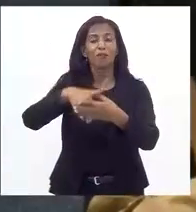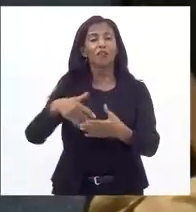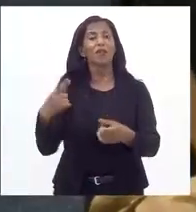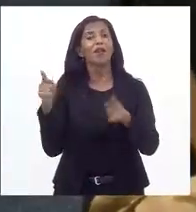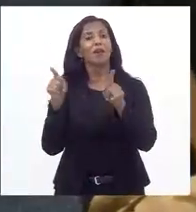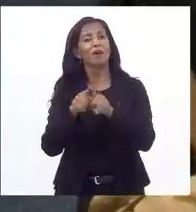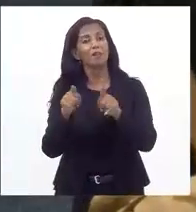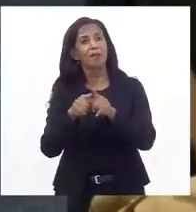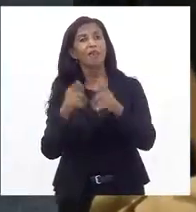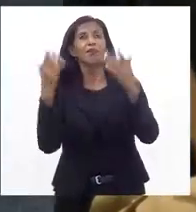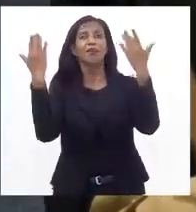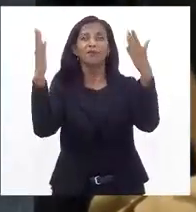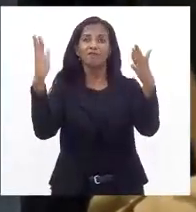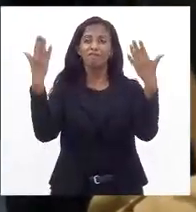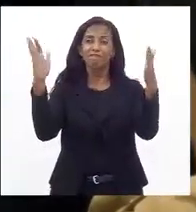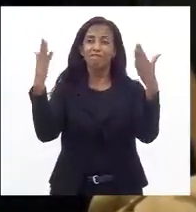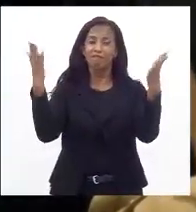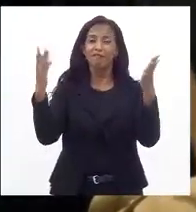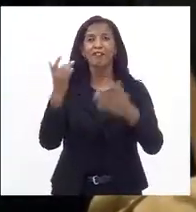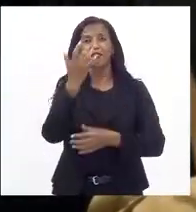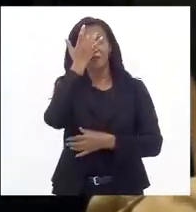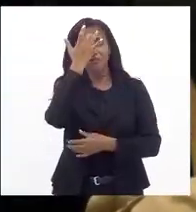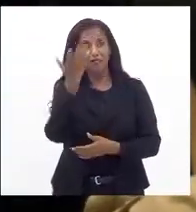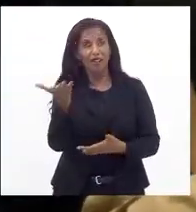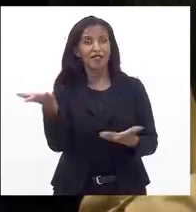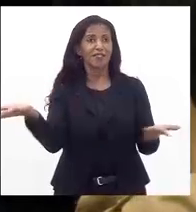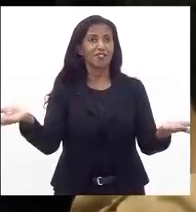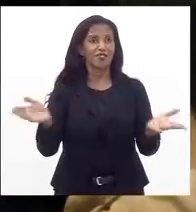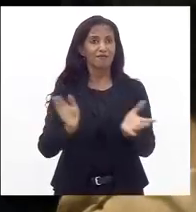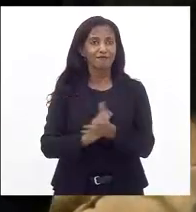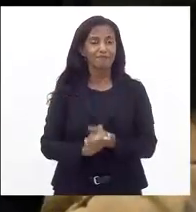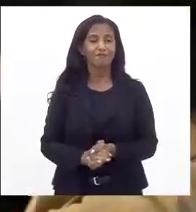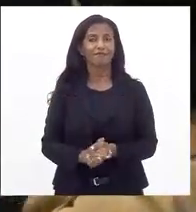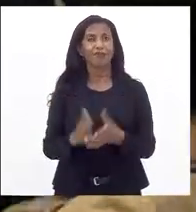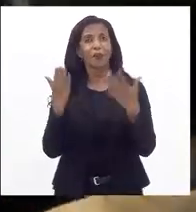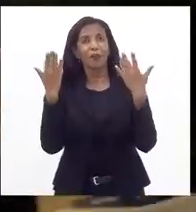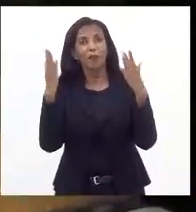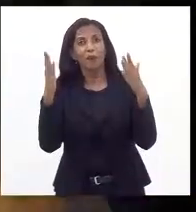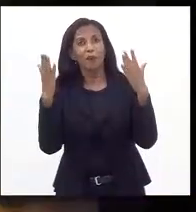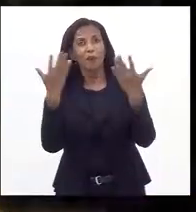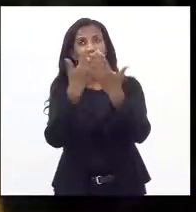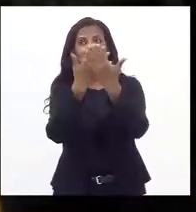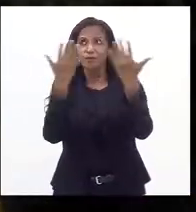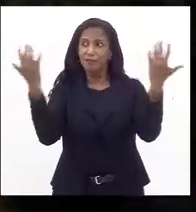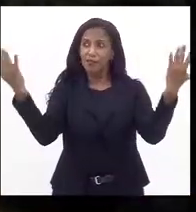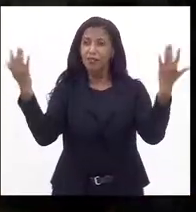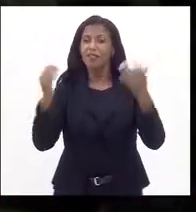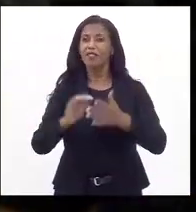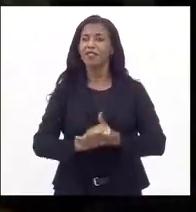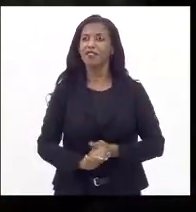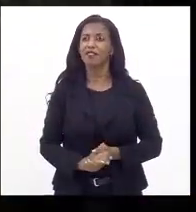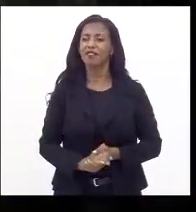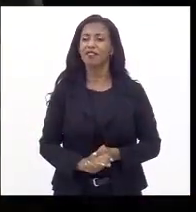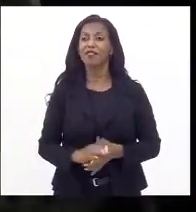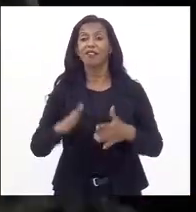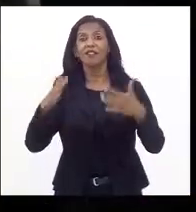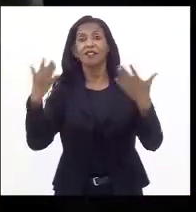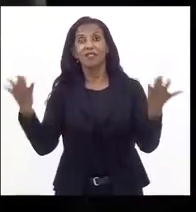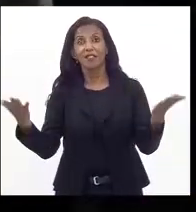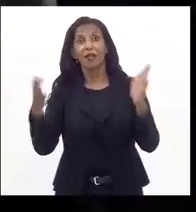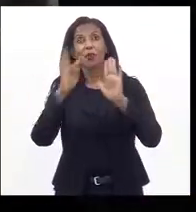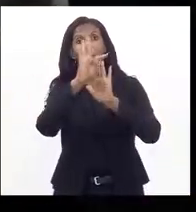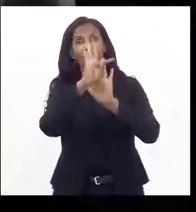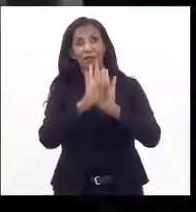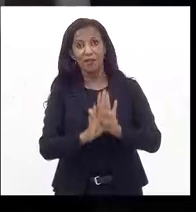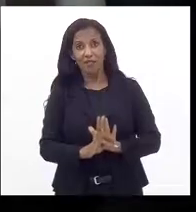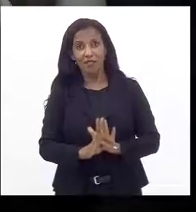também ganhar muitos aplausos fósseis das galerias então com esse